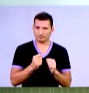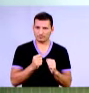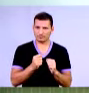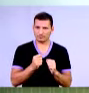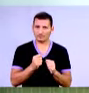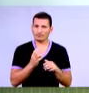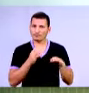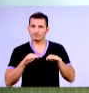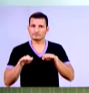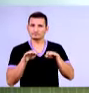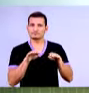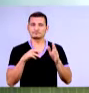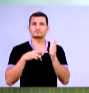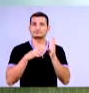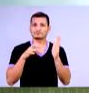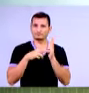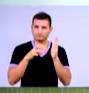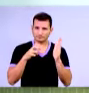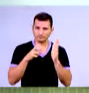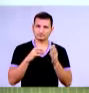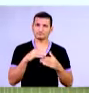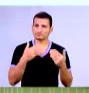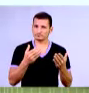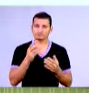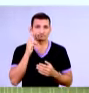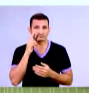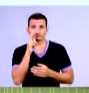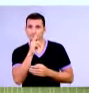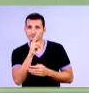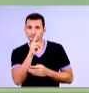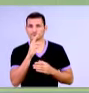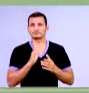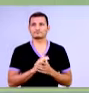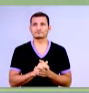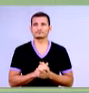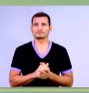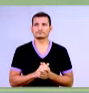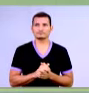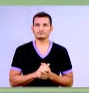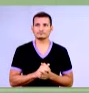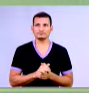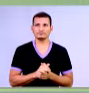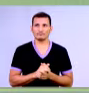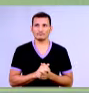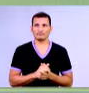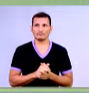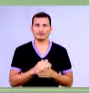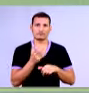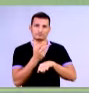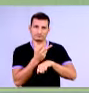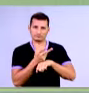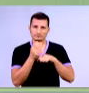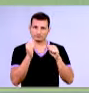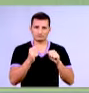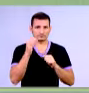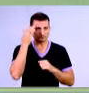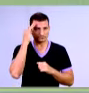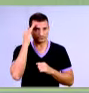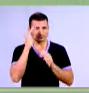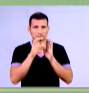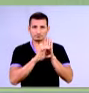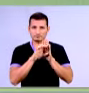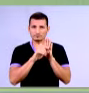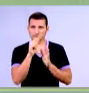padronizar o nosso vocabulário. Então acompanhe comigo esse conceito, né? multimídia pode ser entendido por esse conceito que está